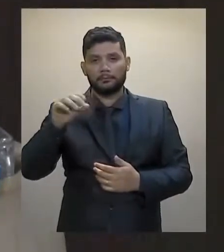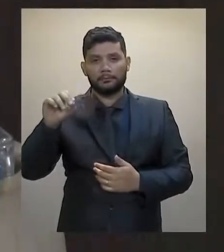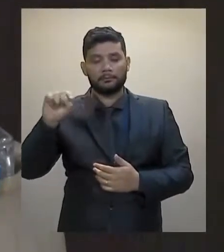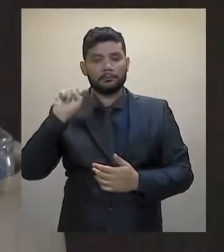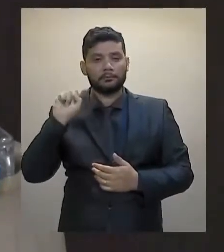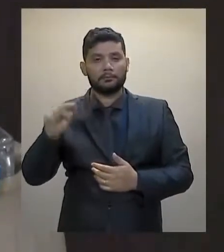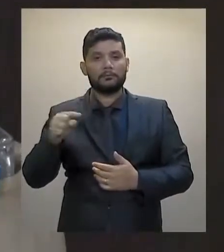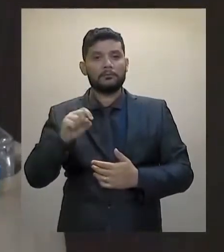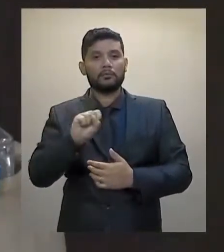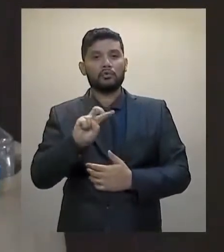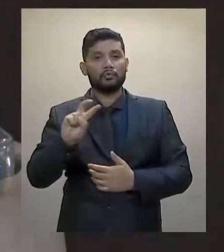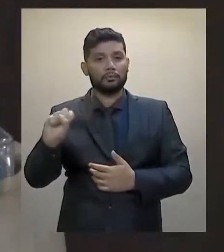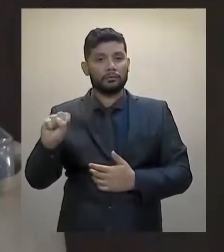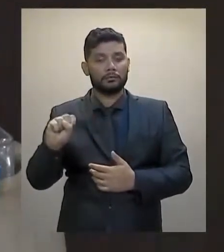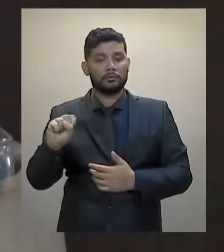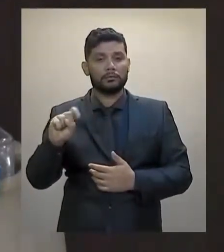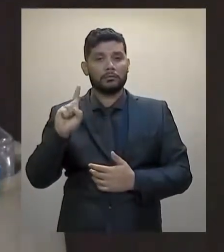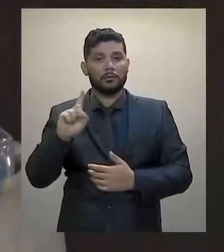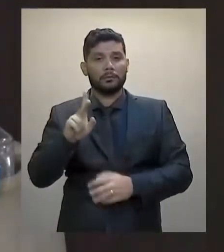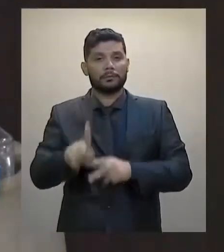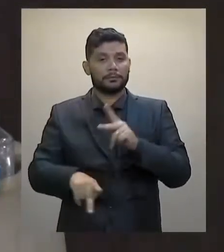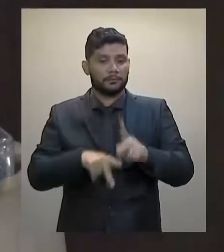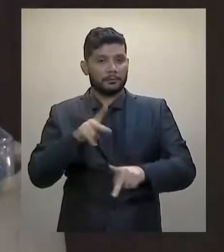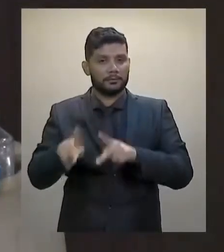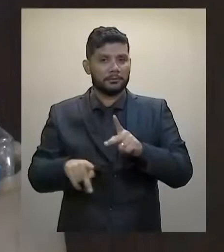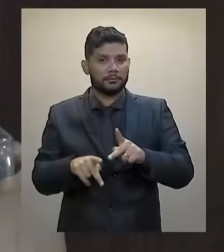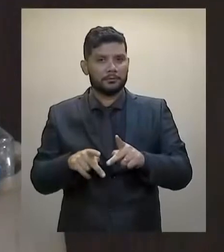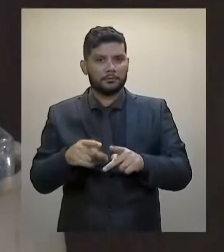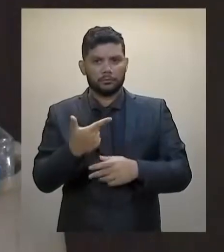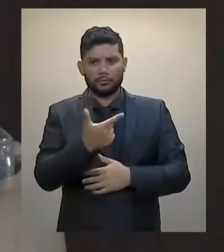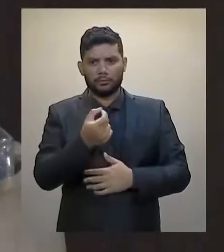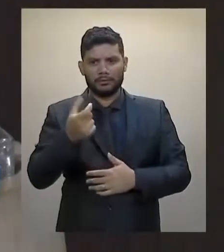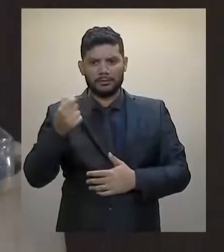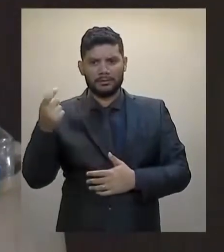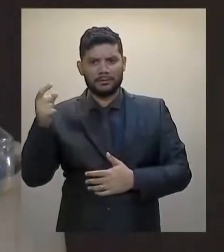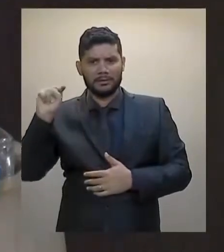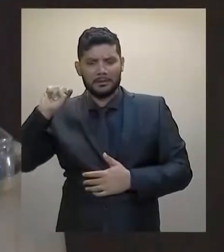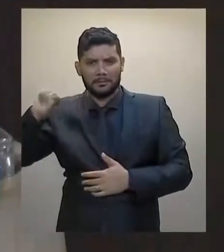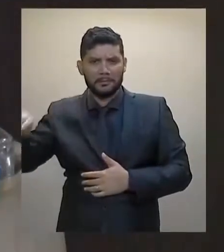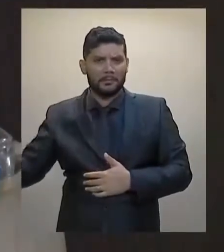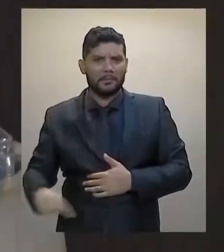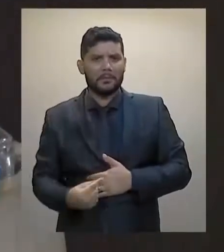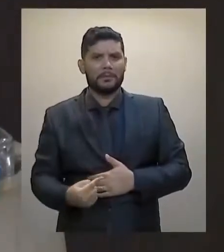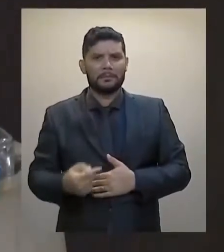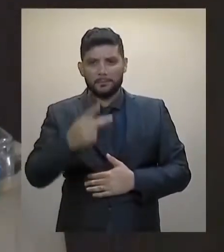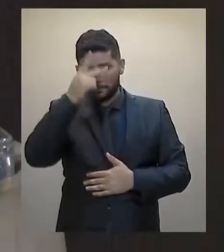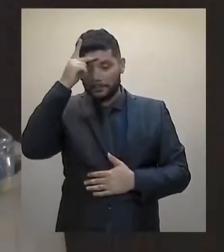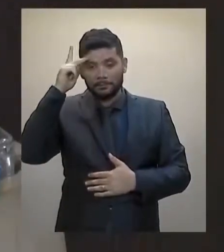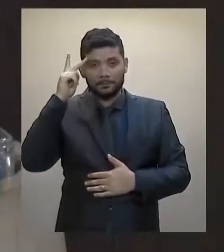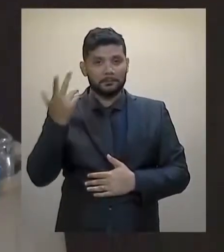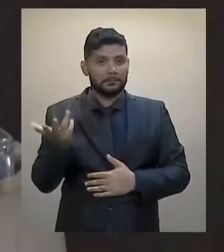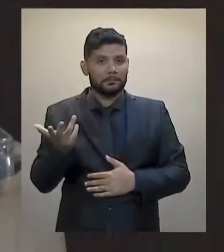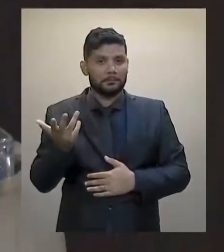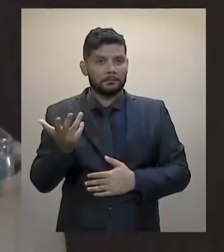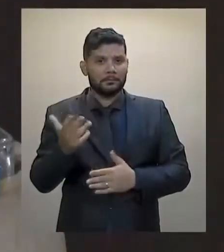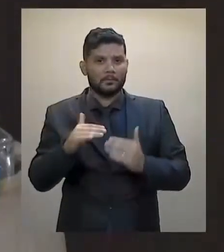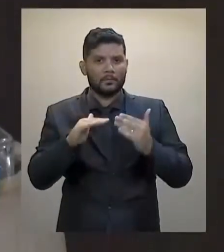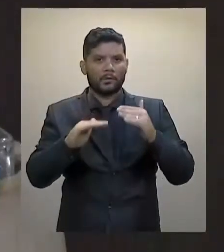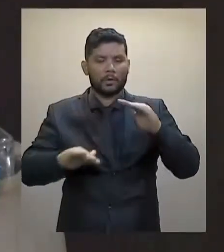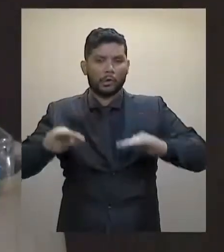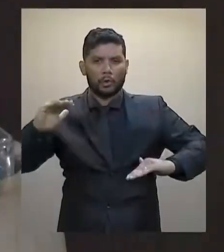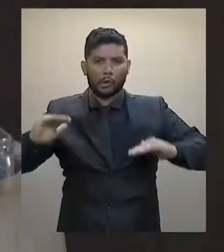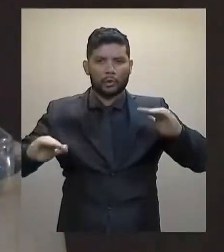no SUS, para uma população de 200 milhões de pessoas, com desigualdade gigantesca, com